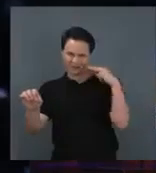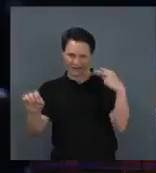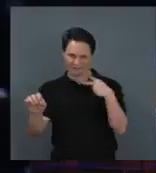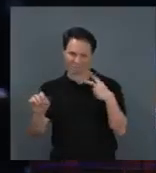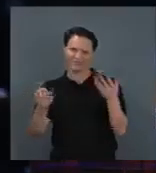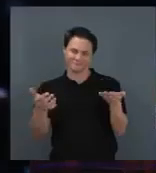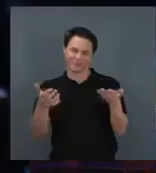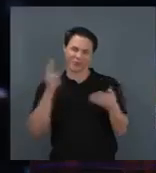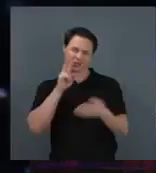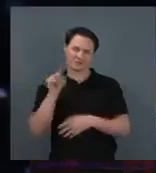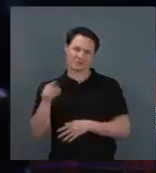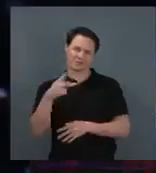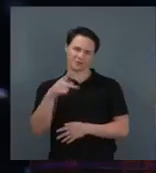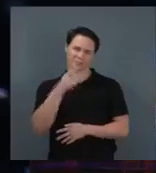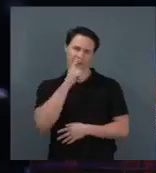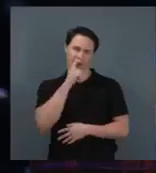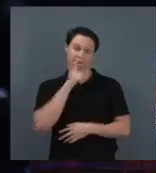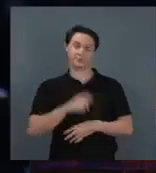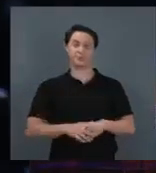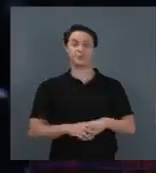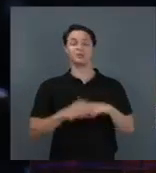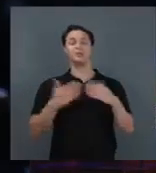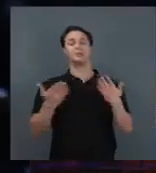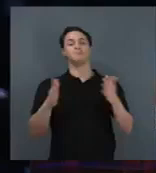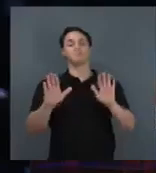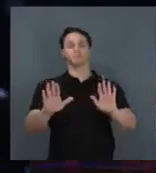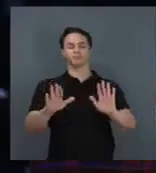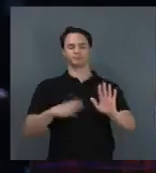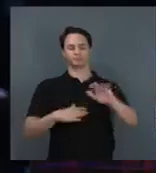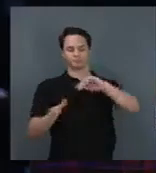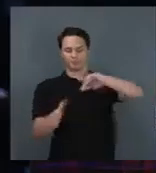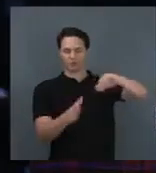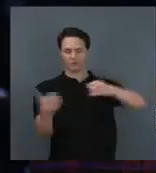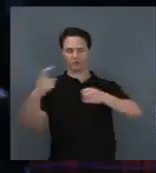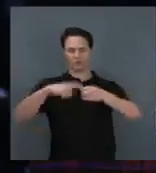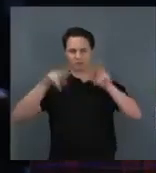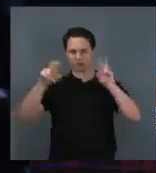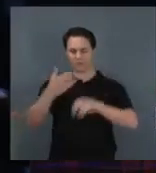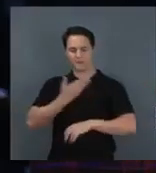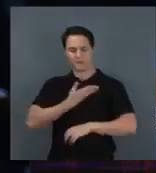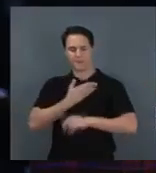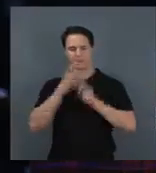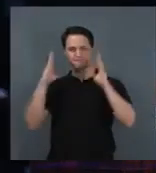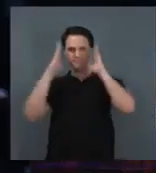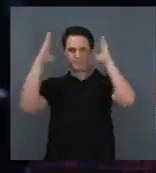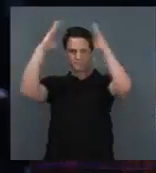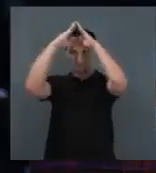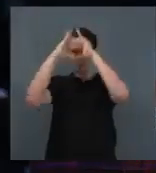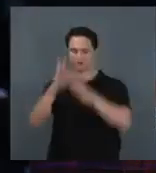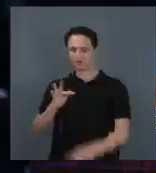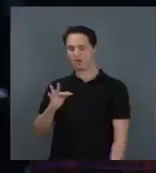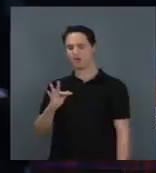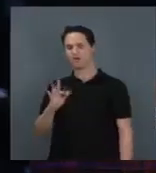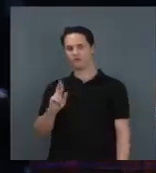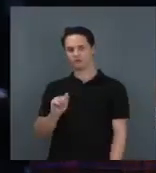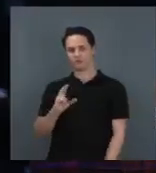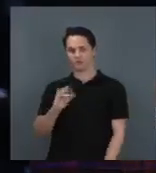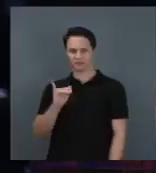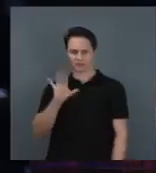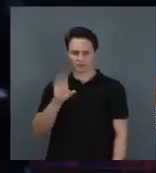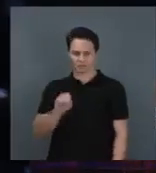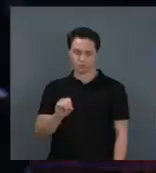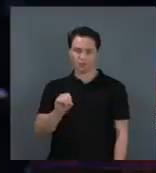presidente, para além de suas iniciativas globais, o nosso Papa Francisco nos deu os